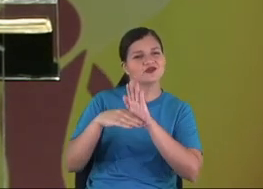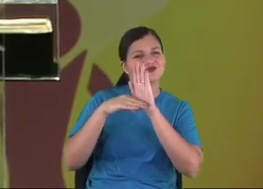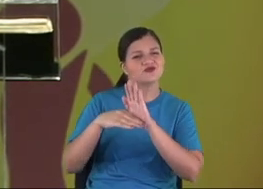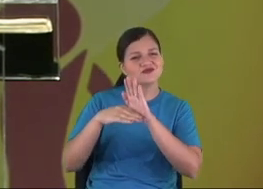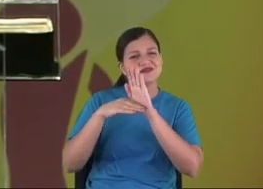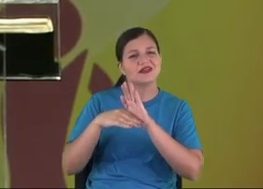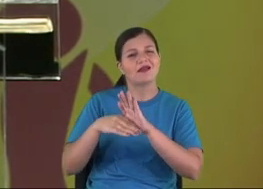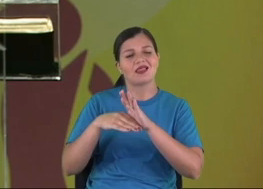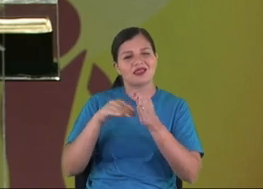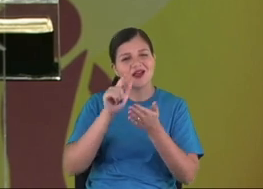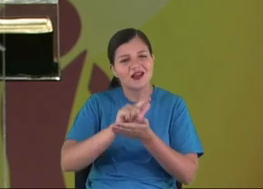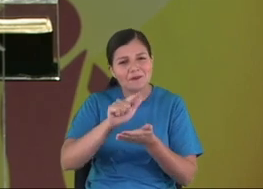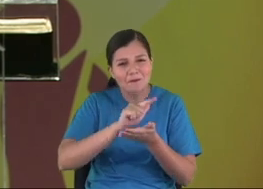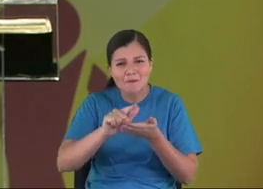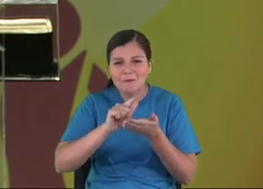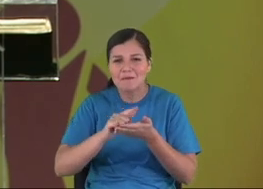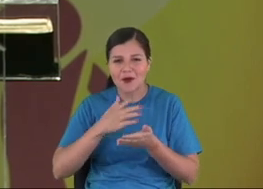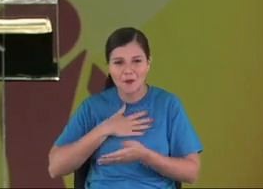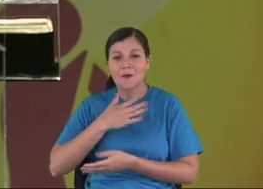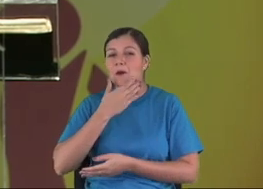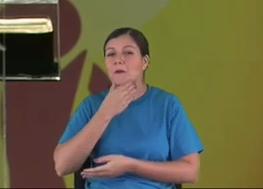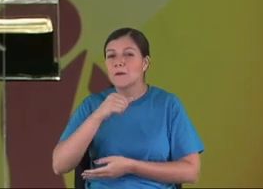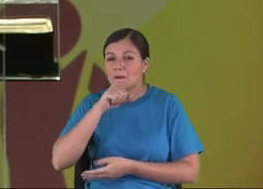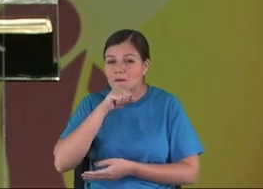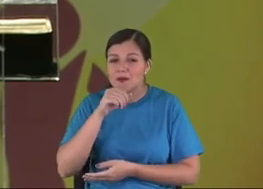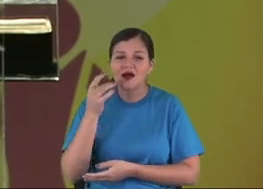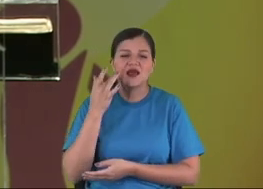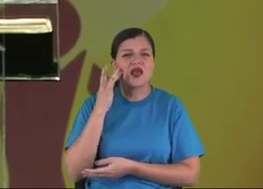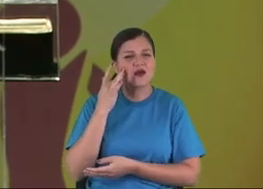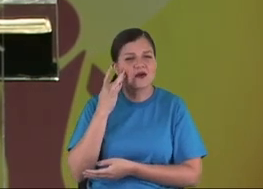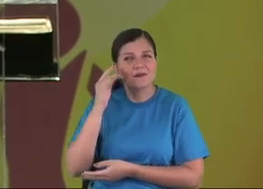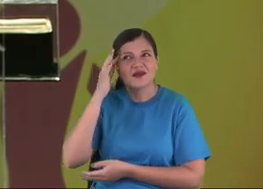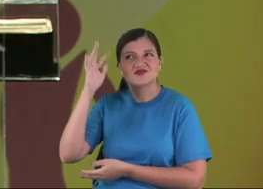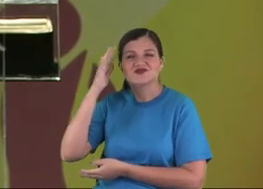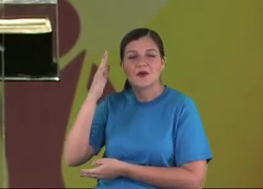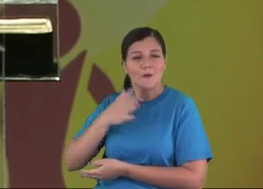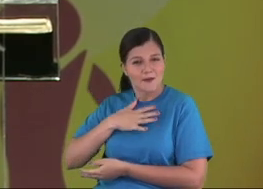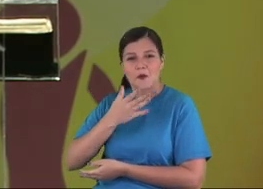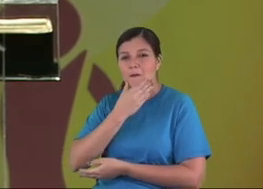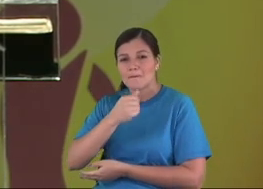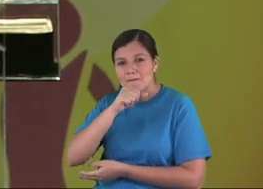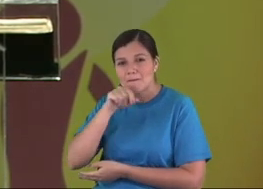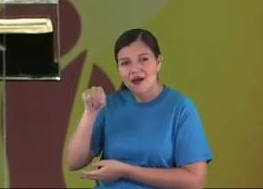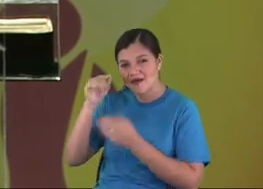meu pai eu acho que era muito obediente. Era danado, mas era obediente.